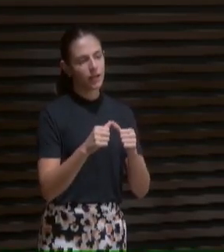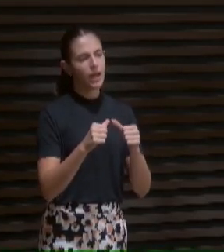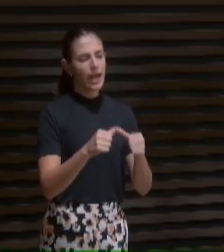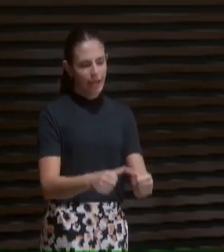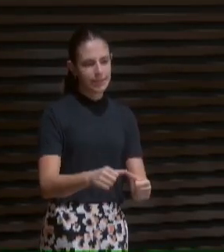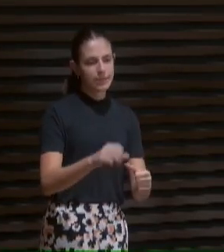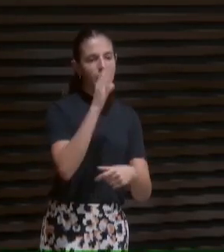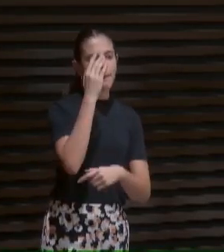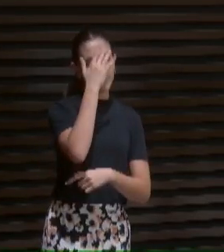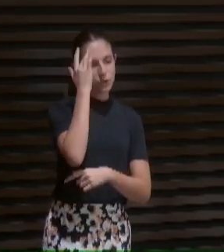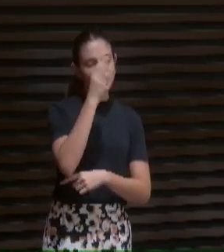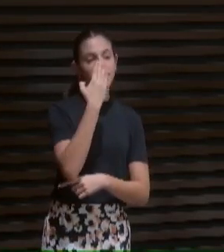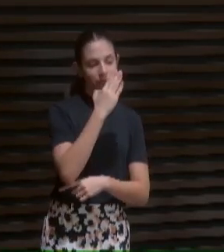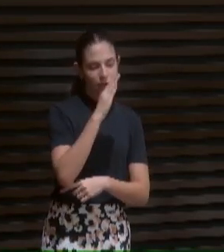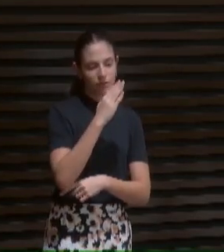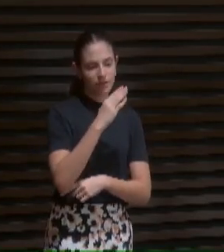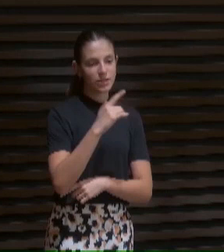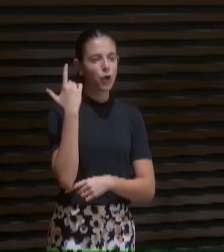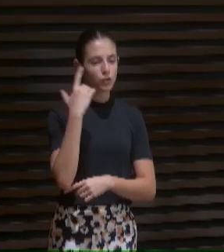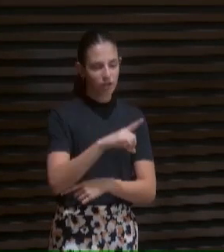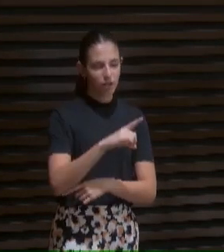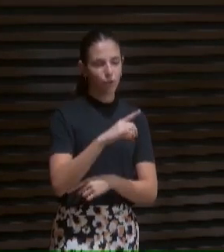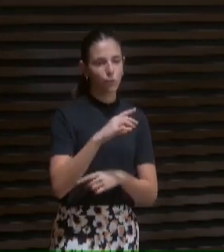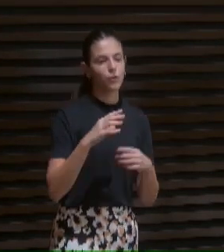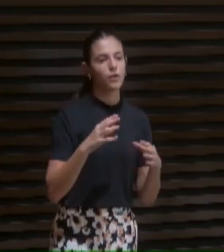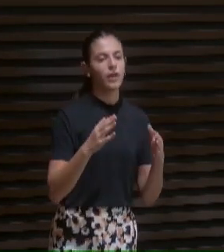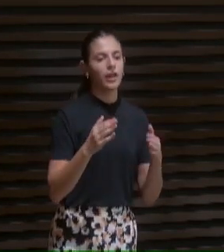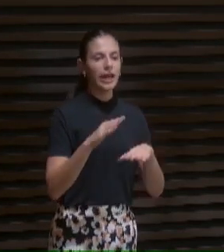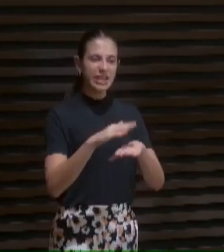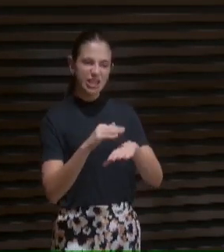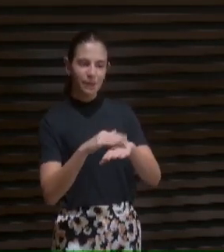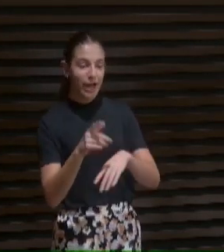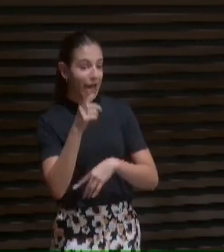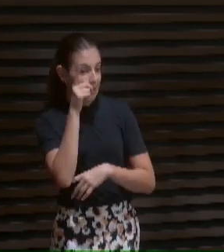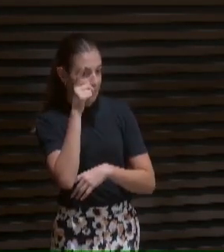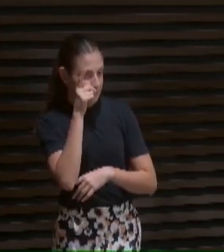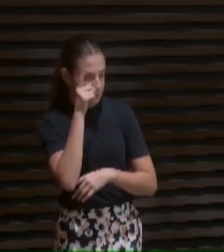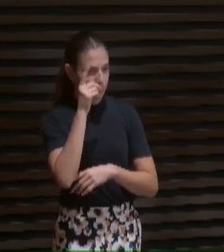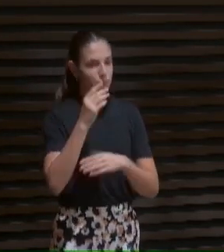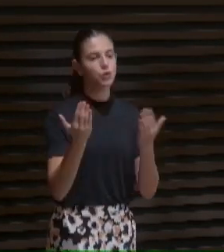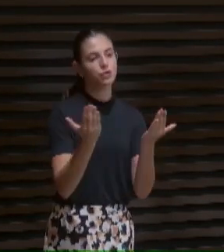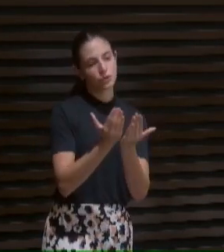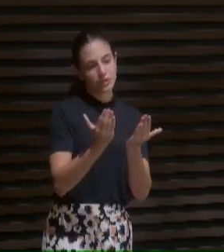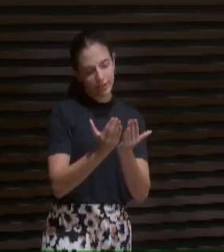cativar. Mulherzinhas sobrecarregadas de pecados, conduzidas de várias